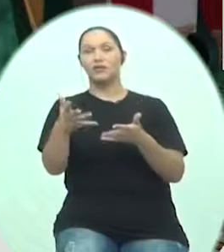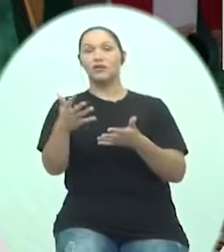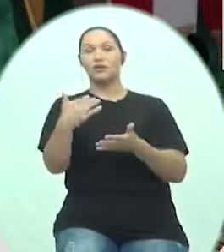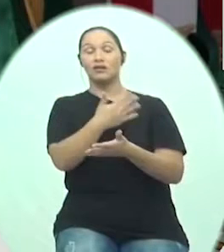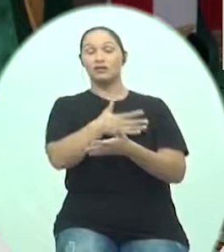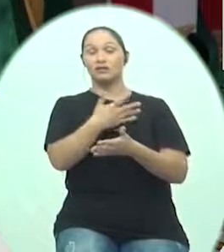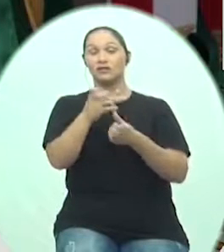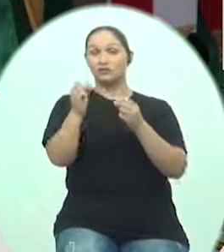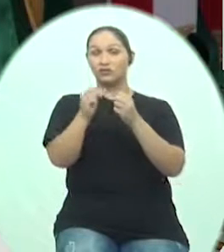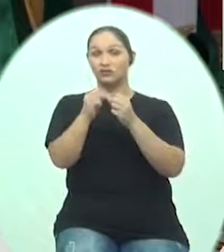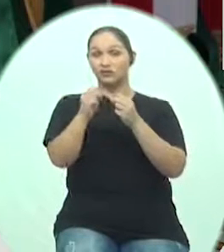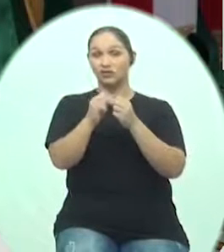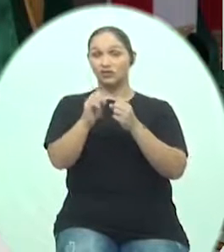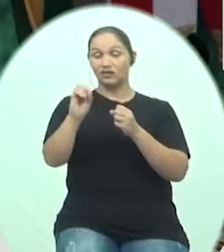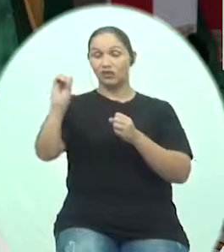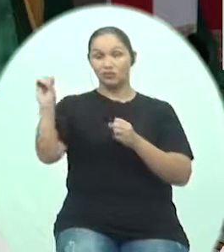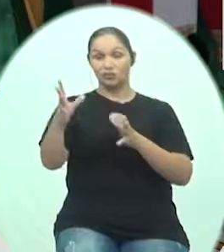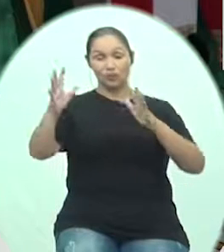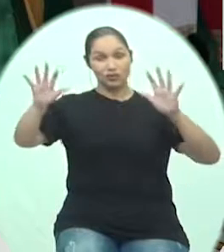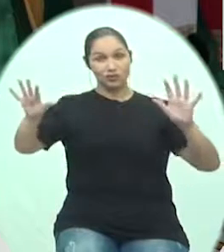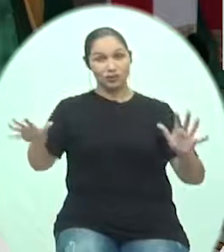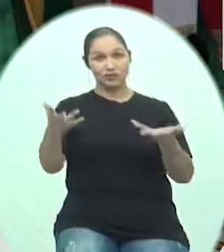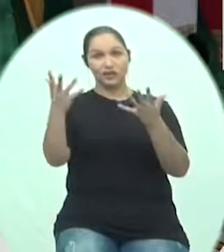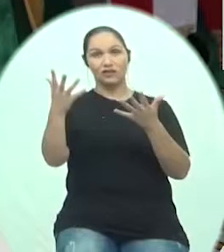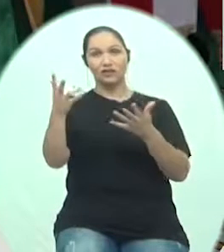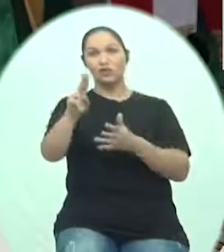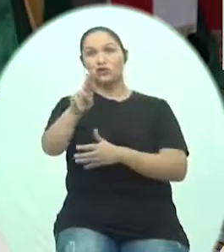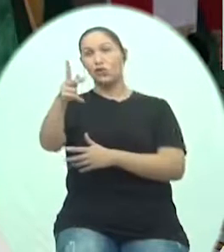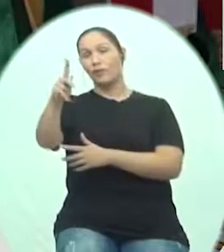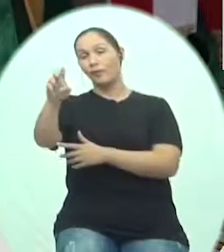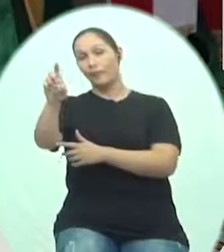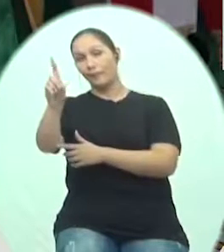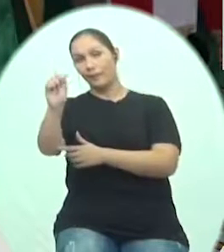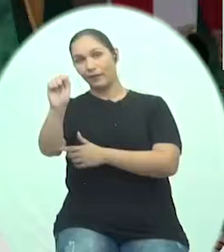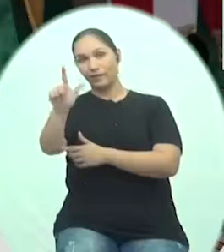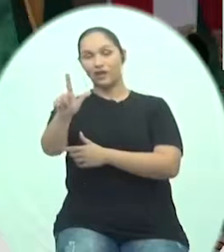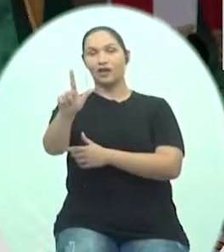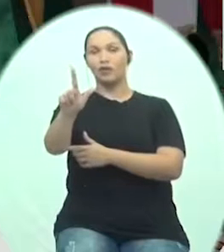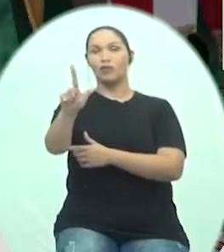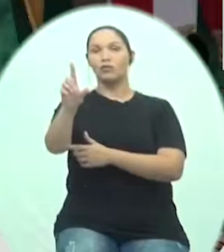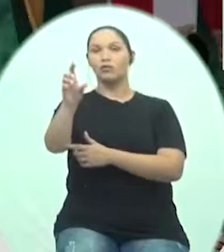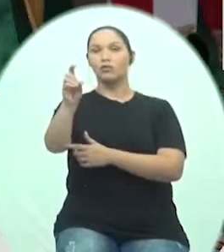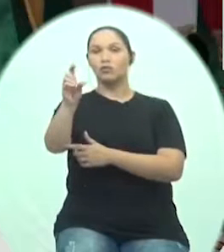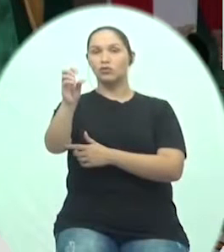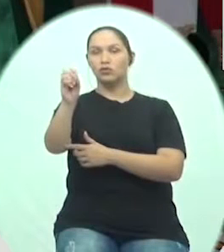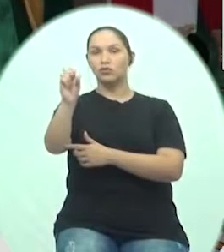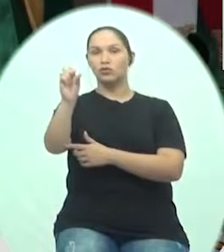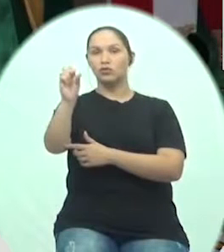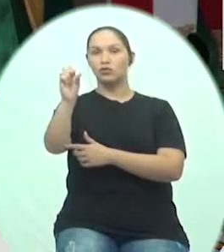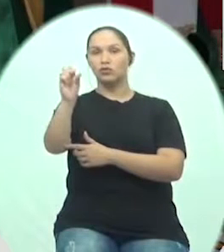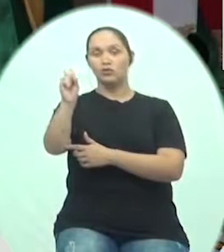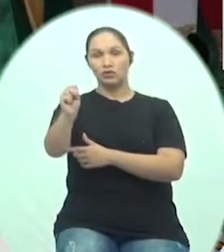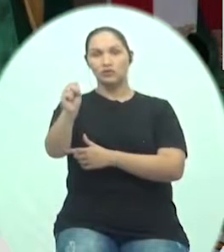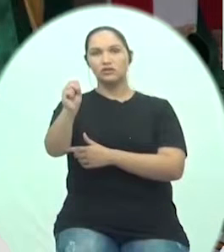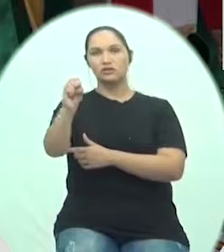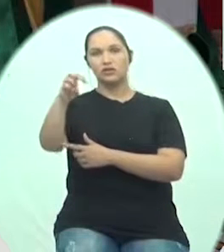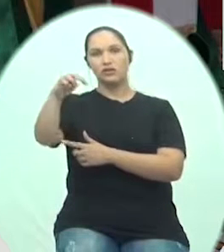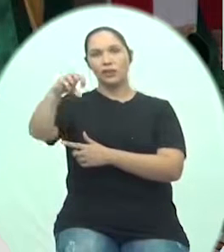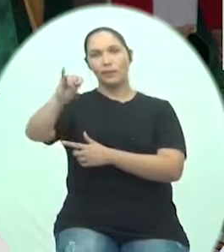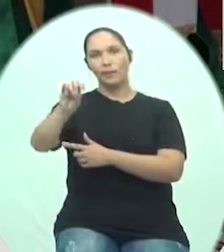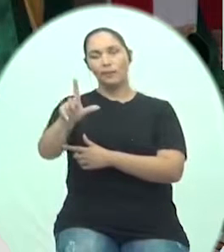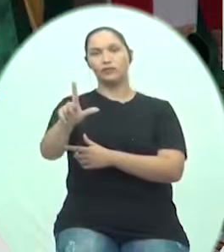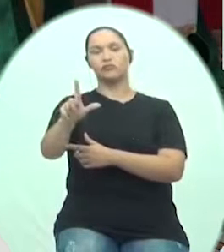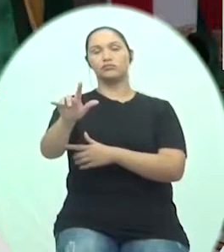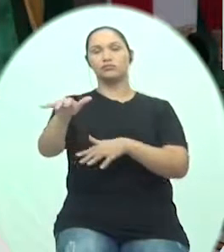1000 então toda a câmara eu acho que deveria pegar cada um sua bicicleta e lá junto prestigiar